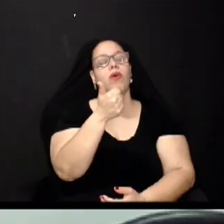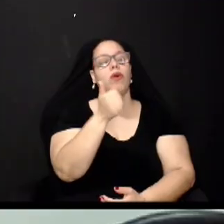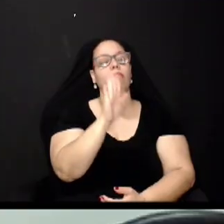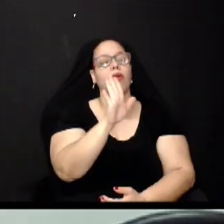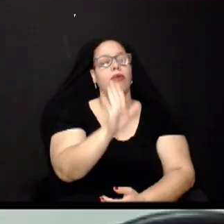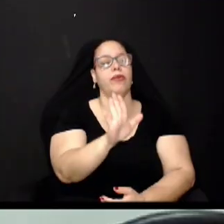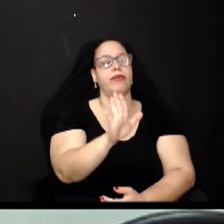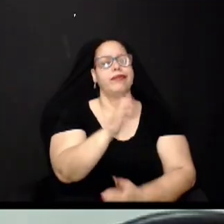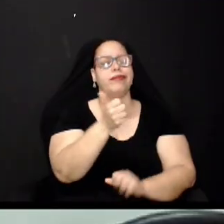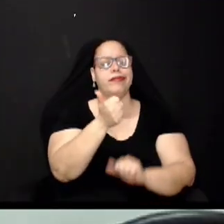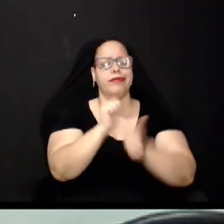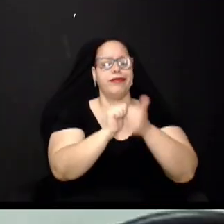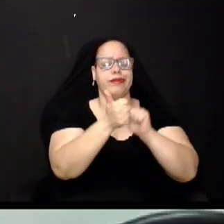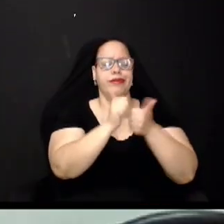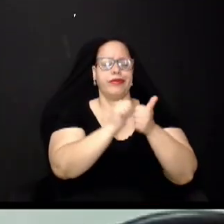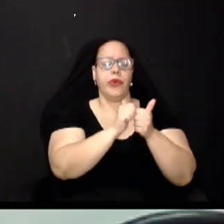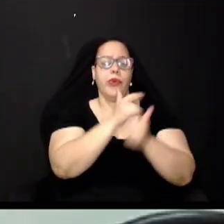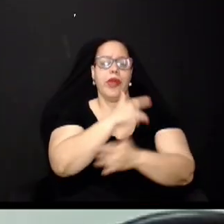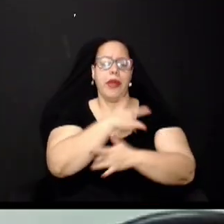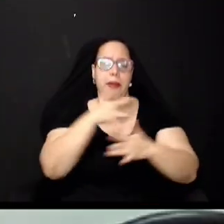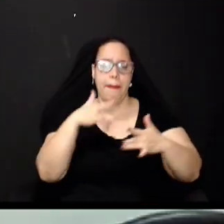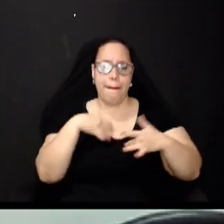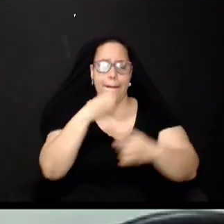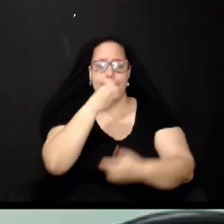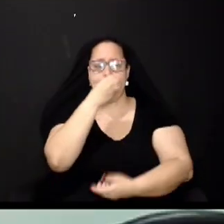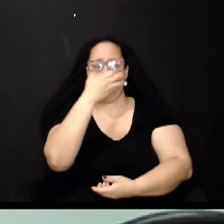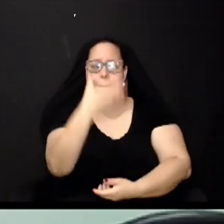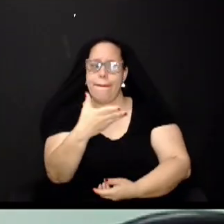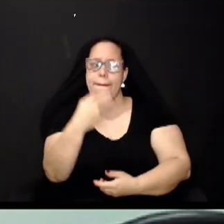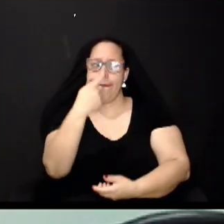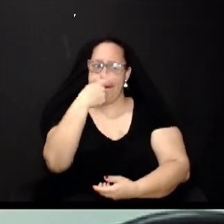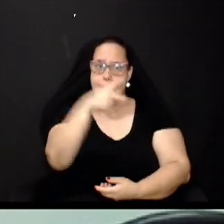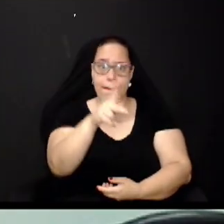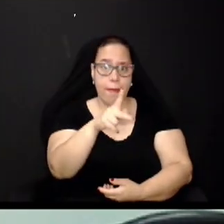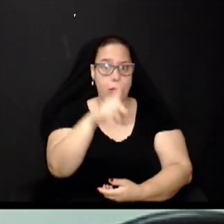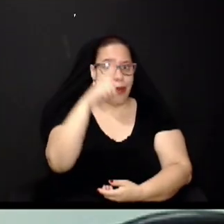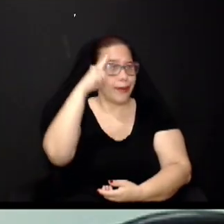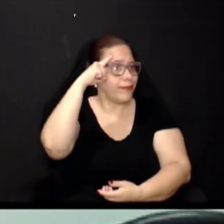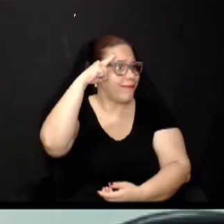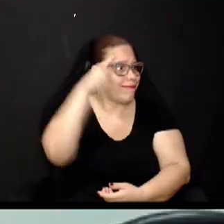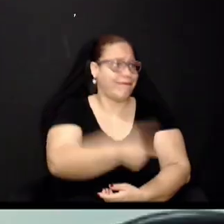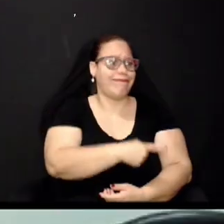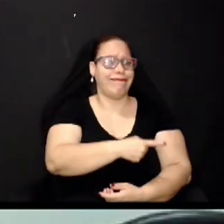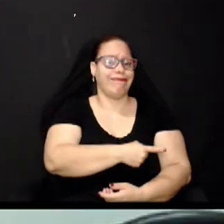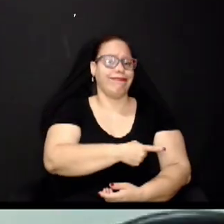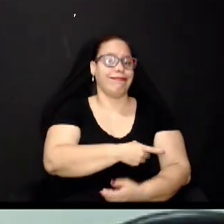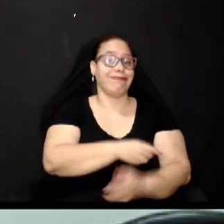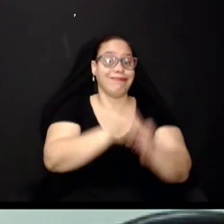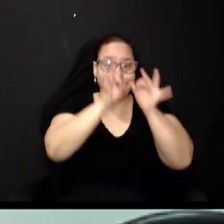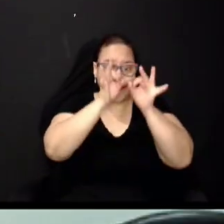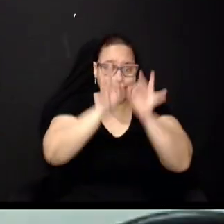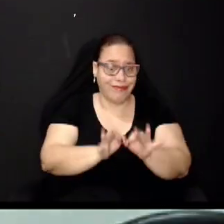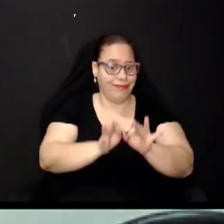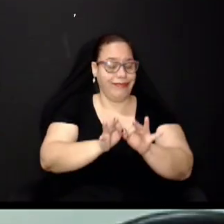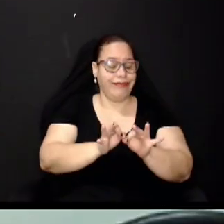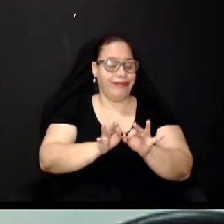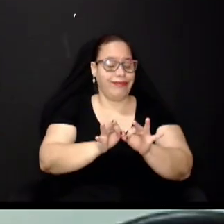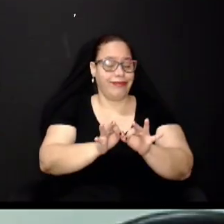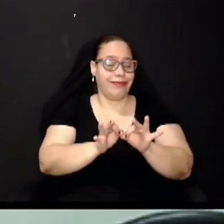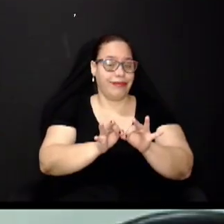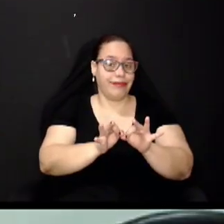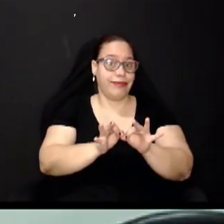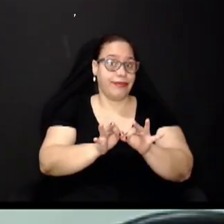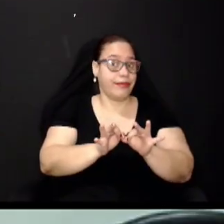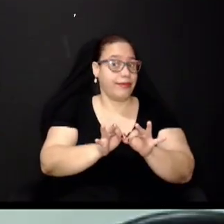avaliar o que é saudável, o que é bom, né, tomar decisões assertivas, né, para a